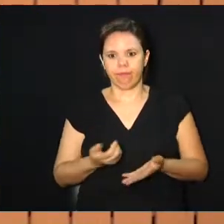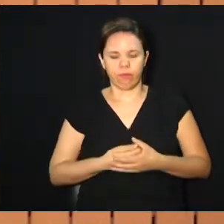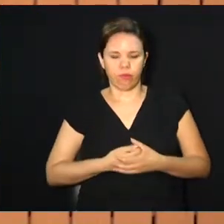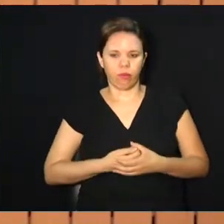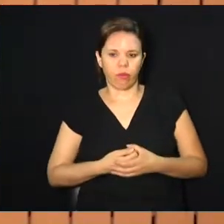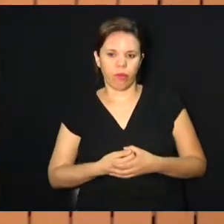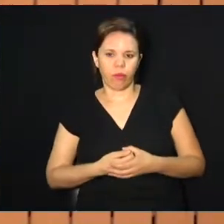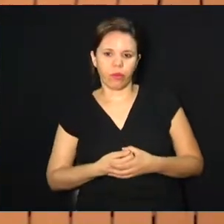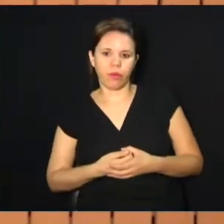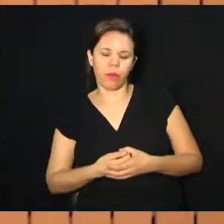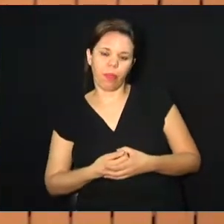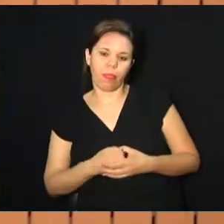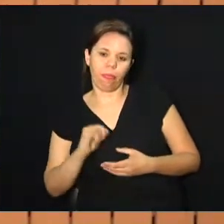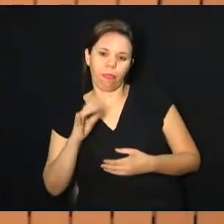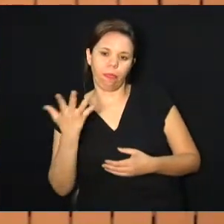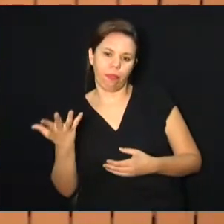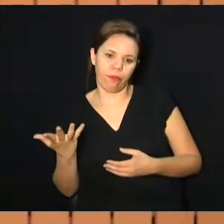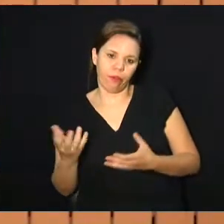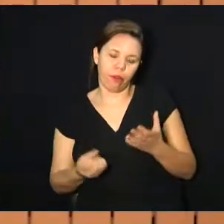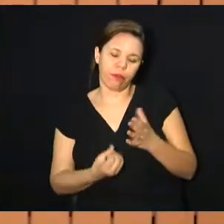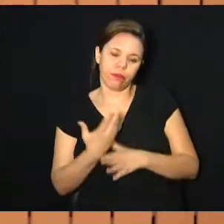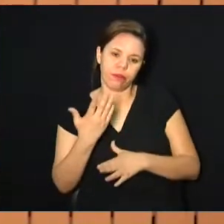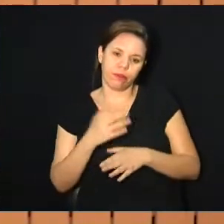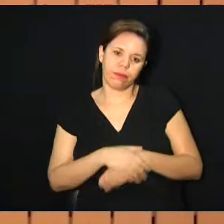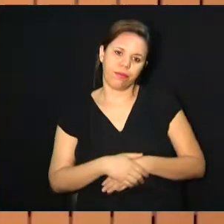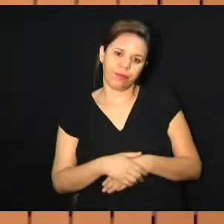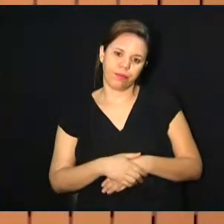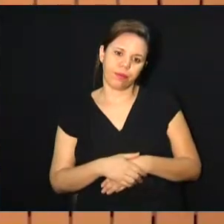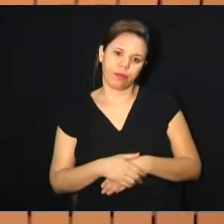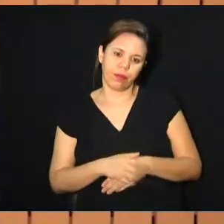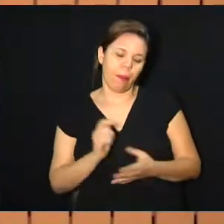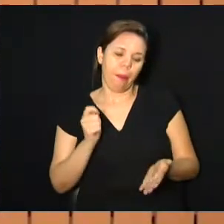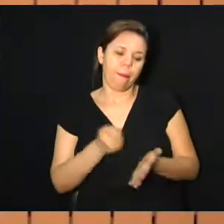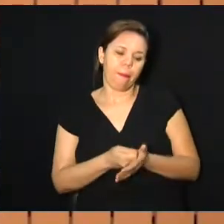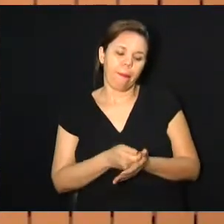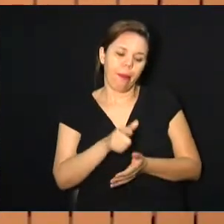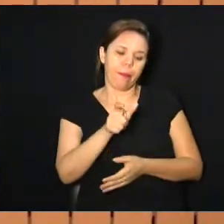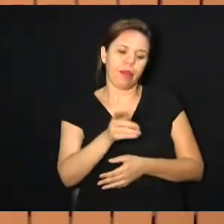E se for isentar a passagem